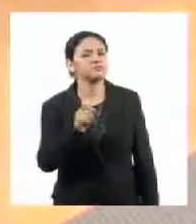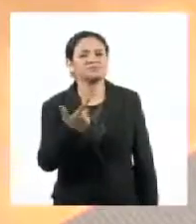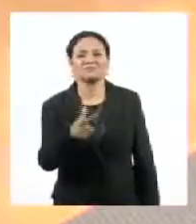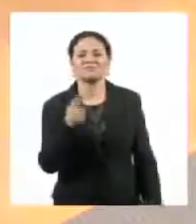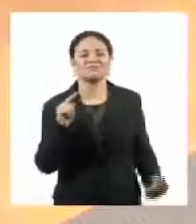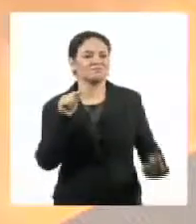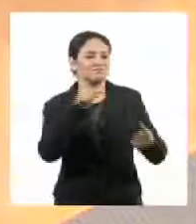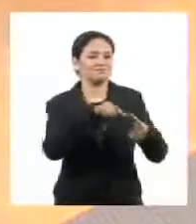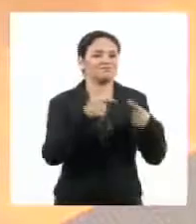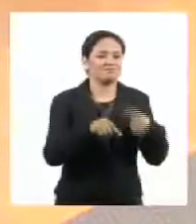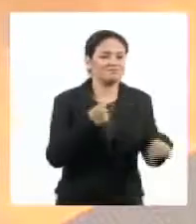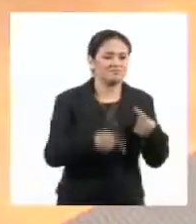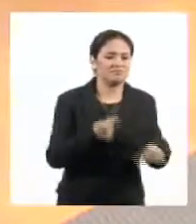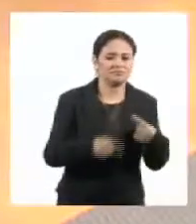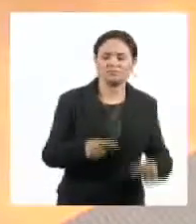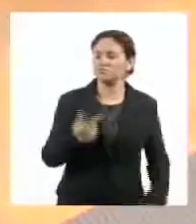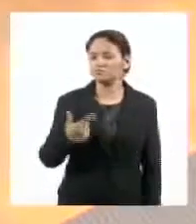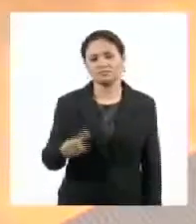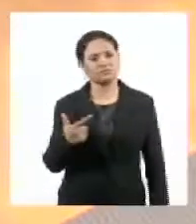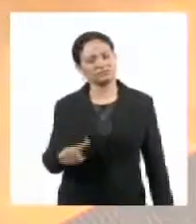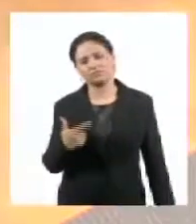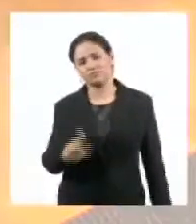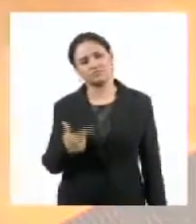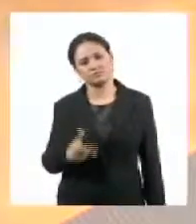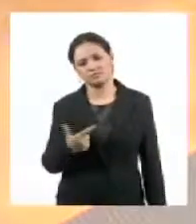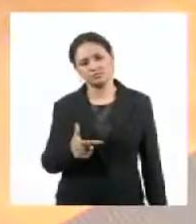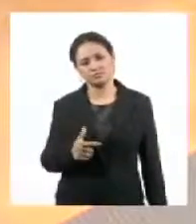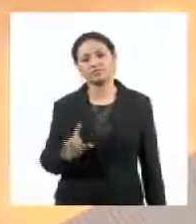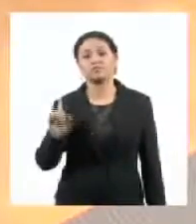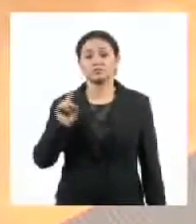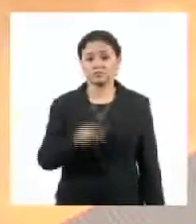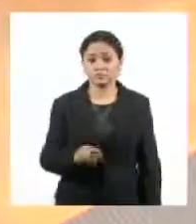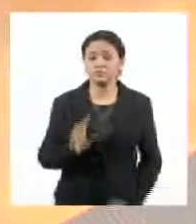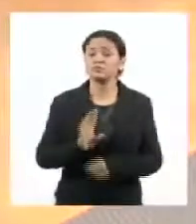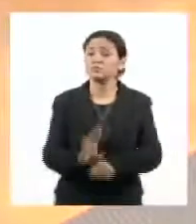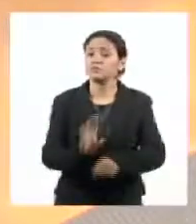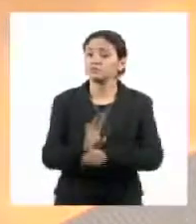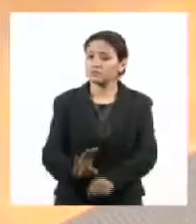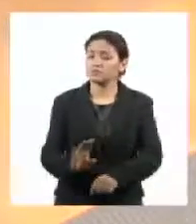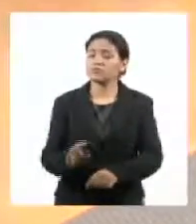era para a população mais pobre da cidade de Passo do Miá e de Ribamar.